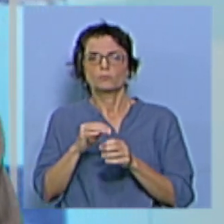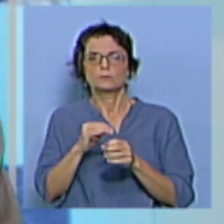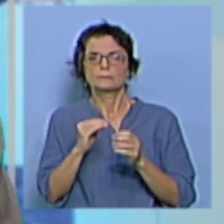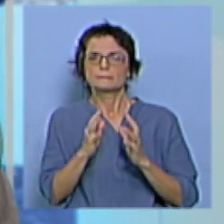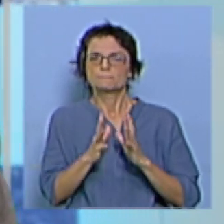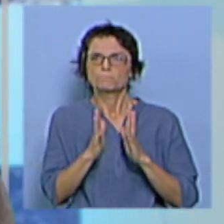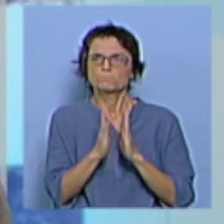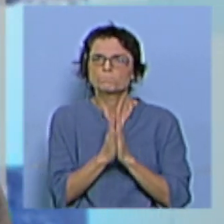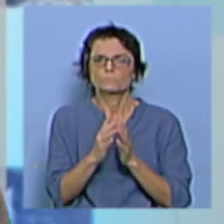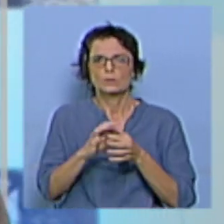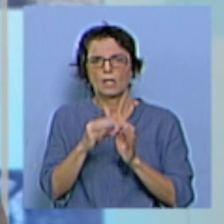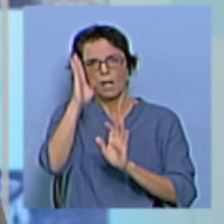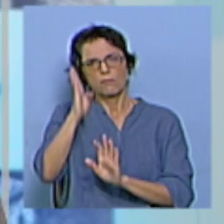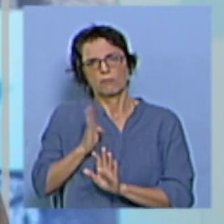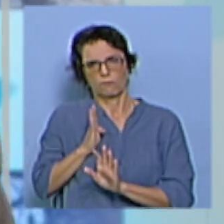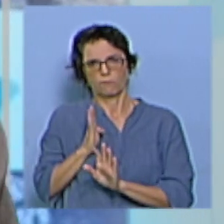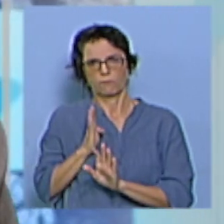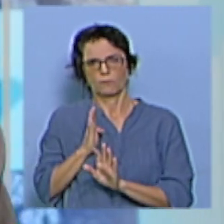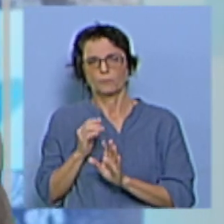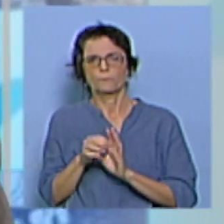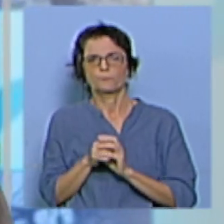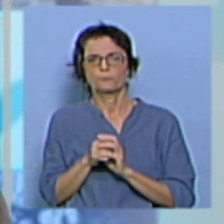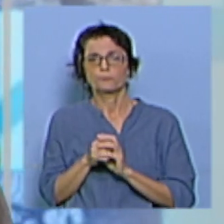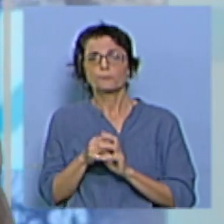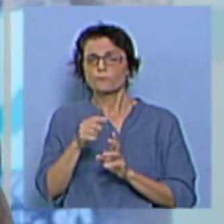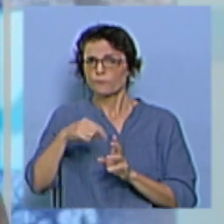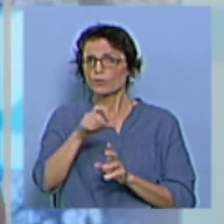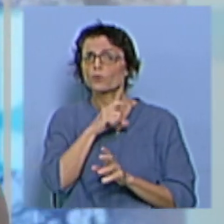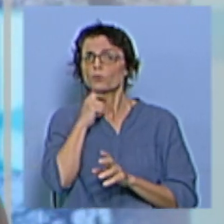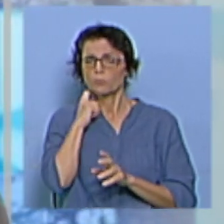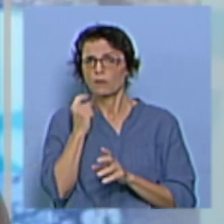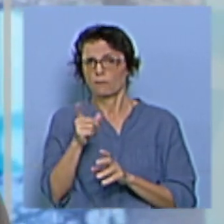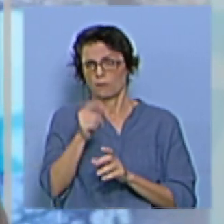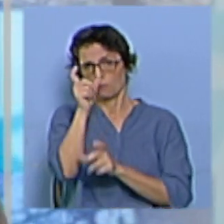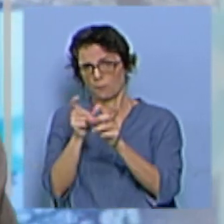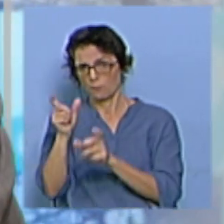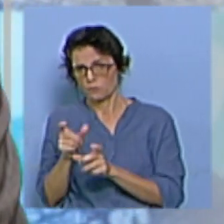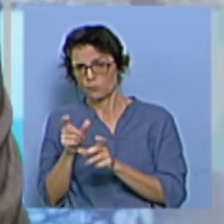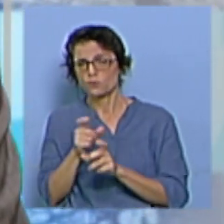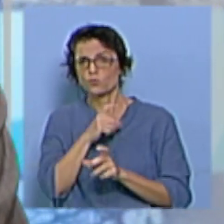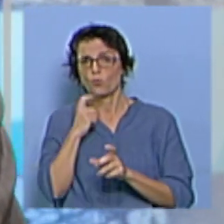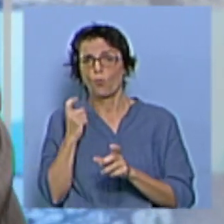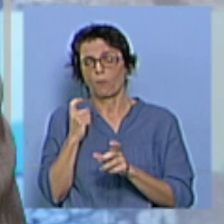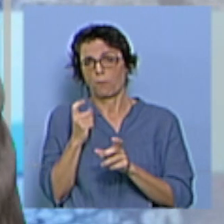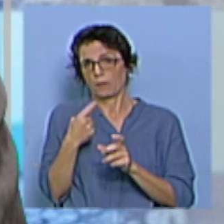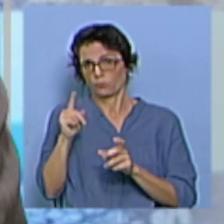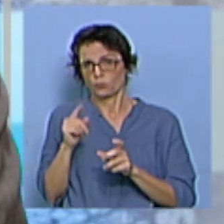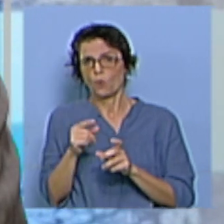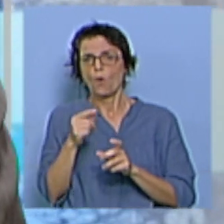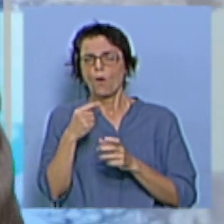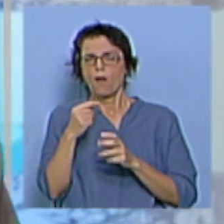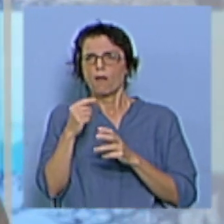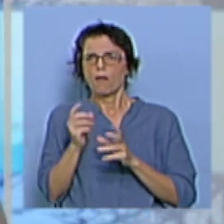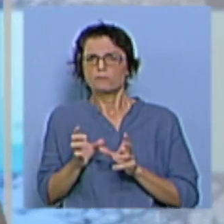Diocese, em que se envolveram não apenas os sacerdotes, mas também leigos, foi de proceder a uma reflexão daquilo que estava a